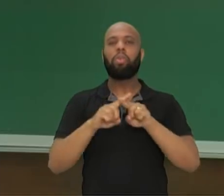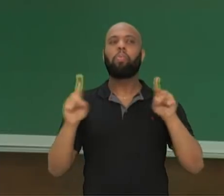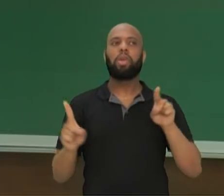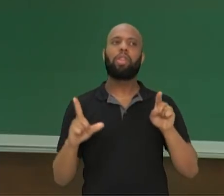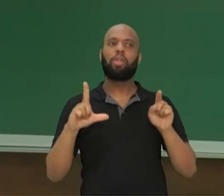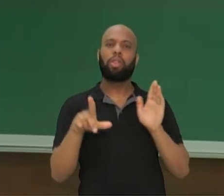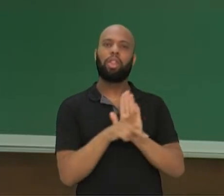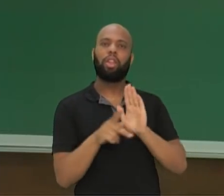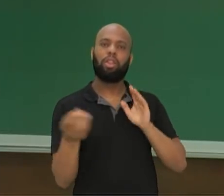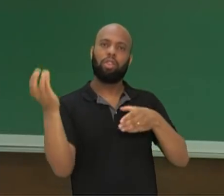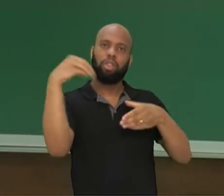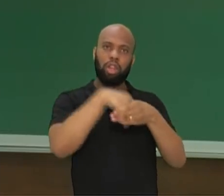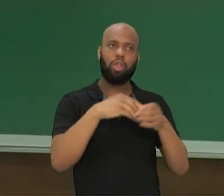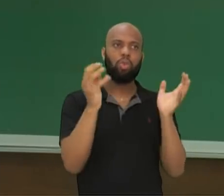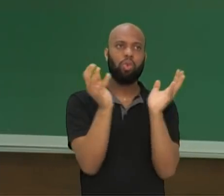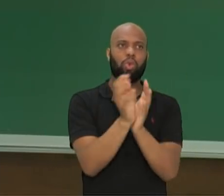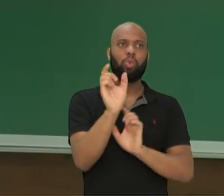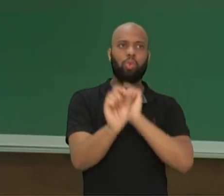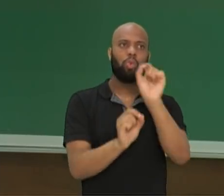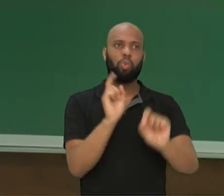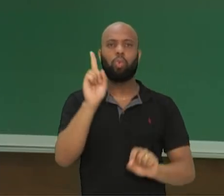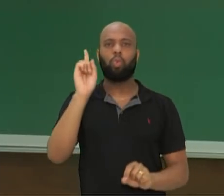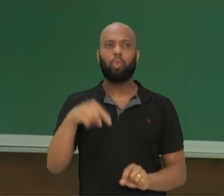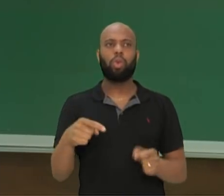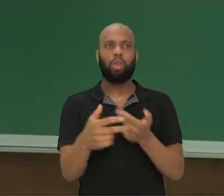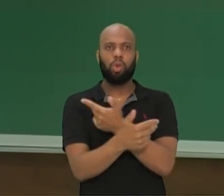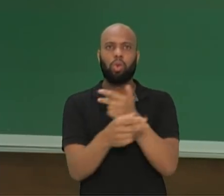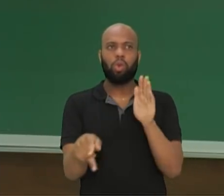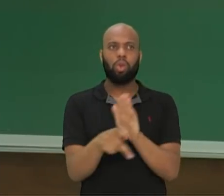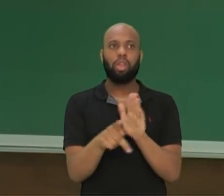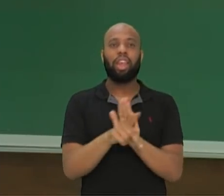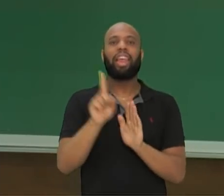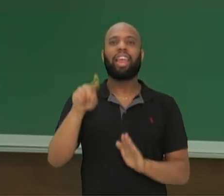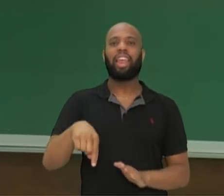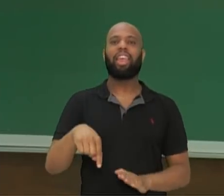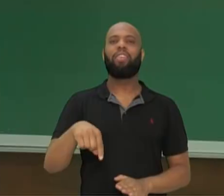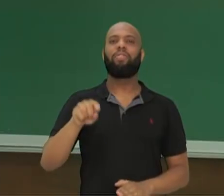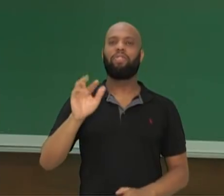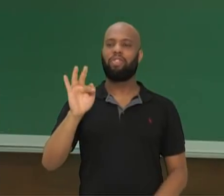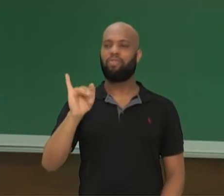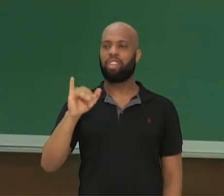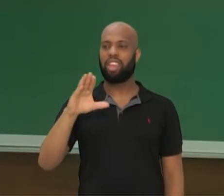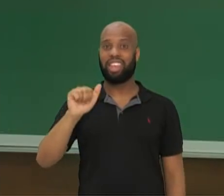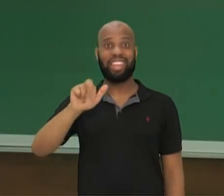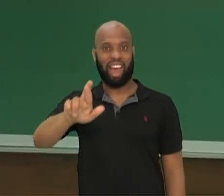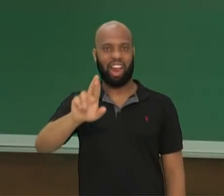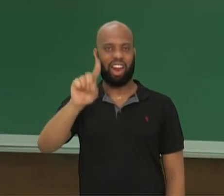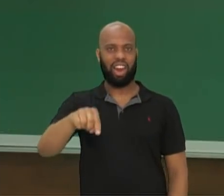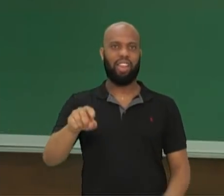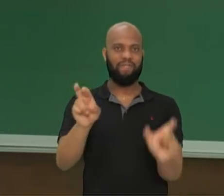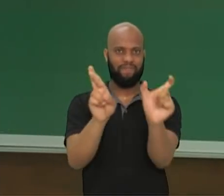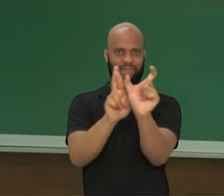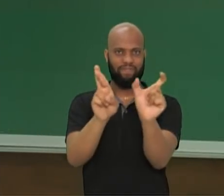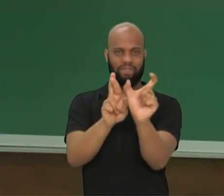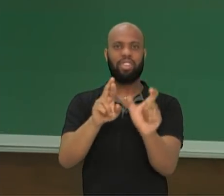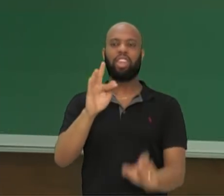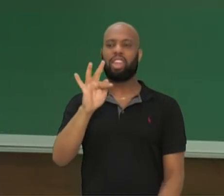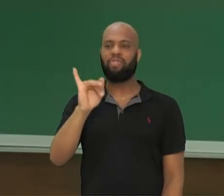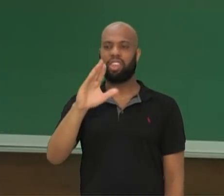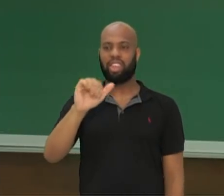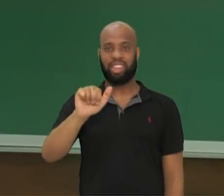então, qual seria, né? O verbo seria ficar, eu fico, tu ficas, ele fica,